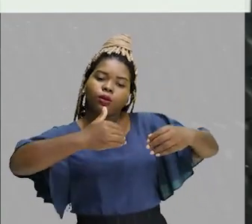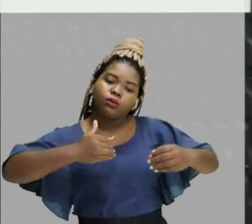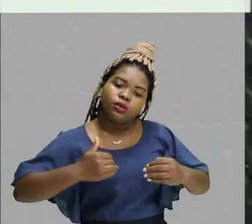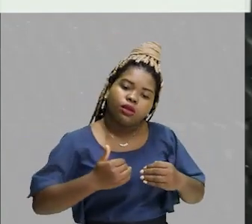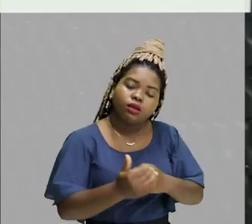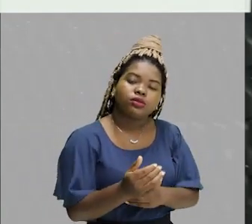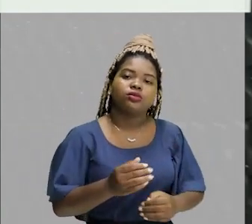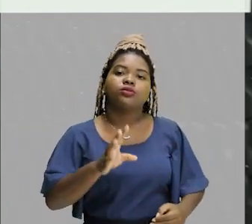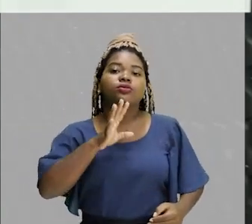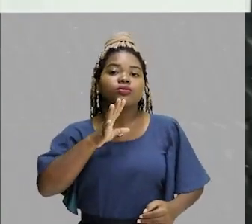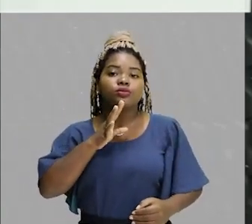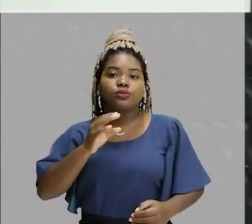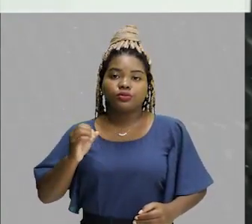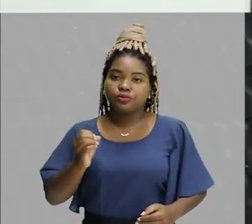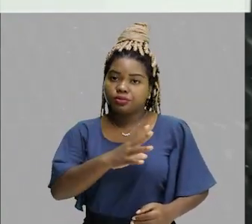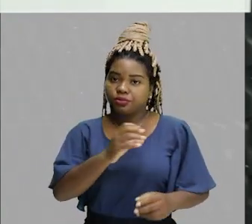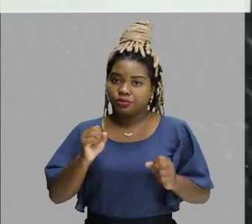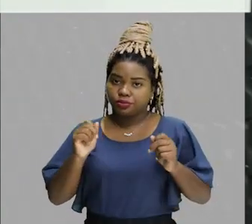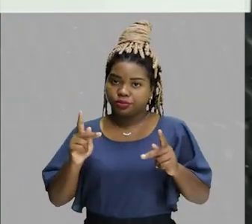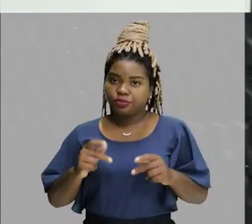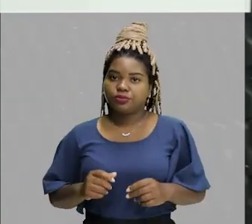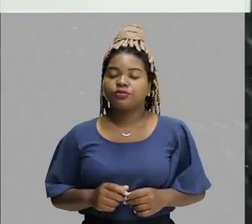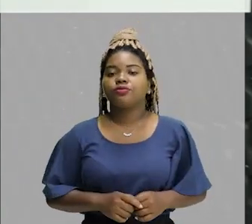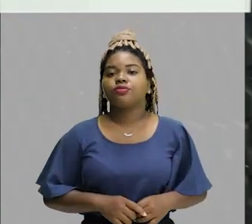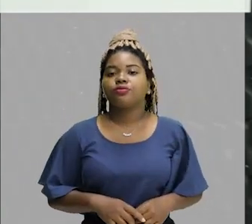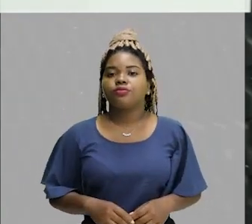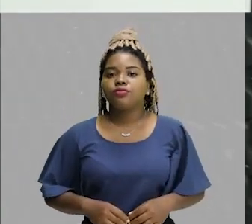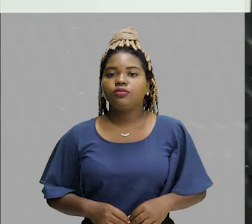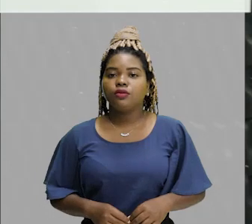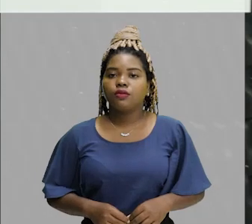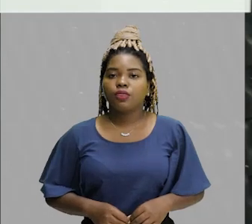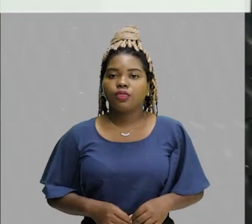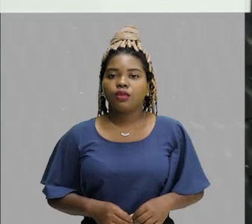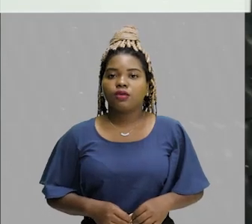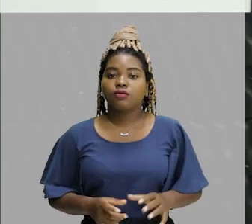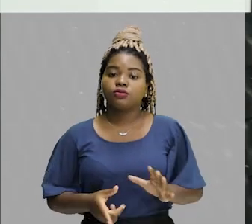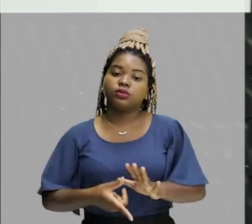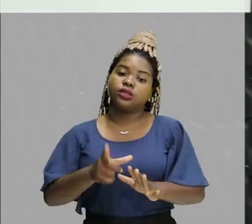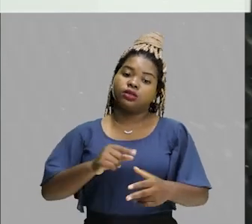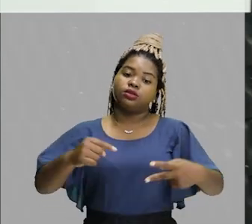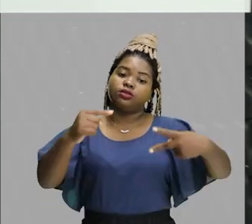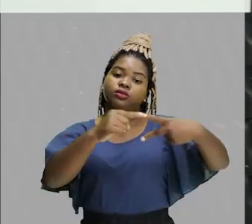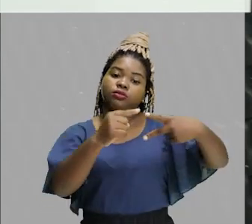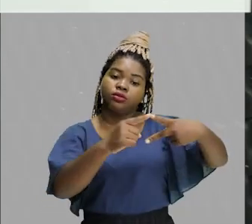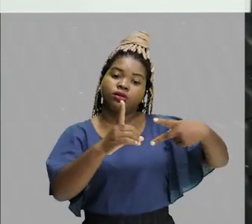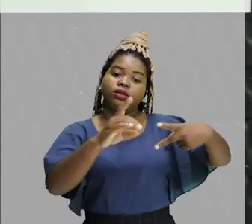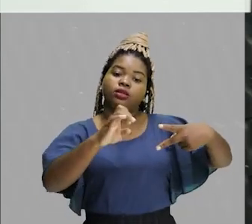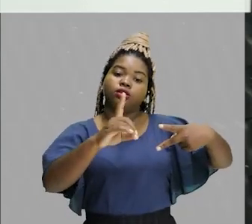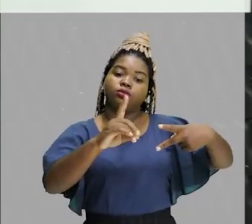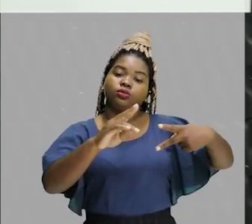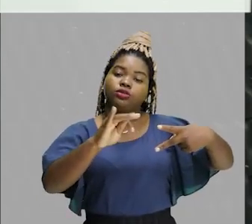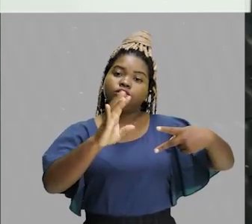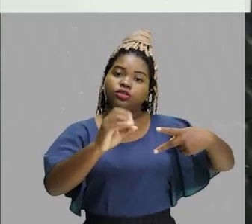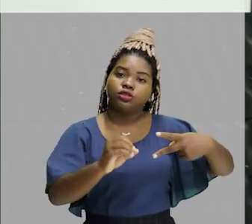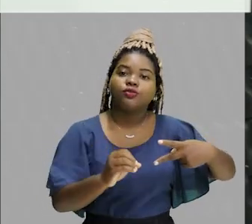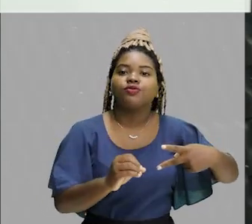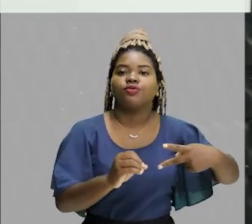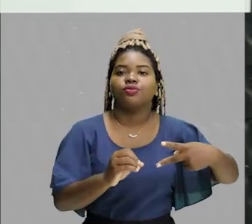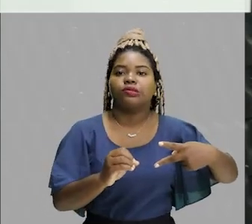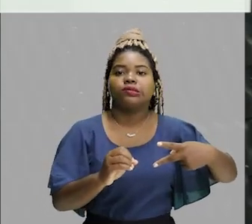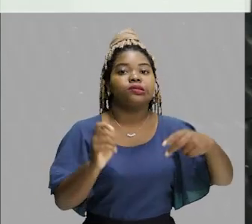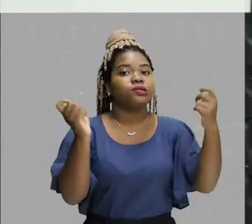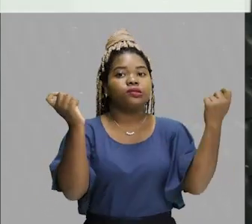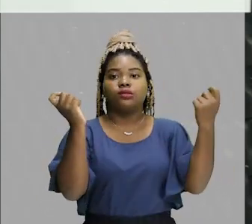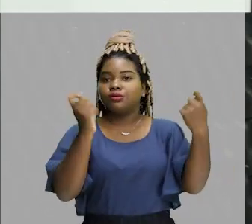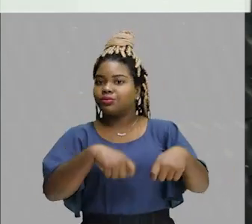avanço do conhecimento. Olha aqui, ó. Enquanto ali a possibilidade é pouca, olha a expressão, pouca possibilidade. Aqui